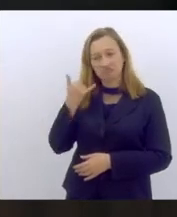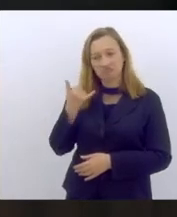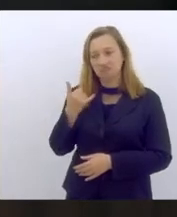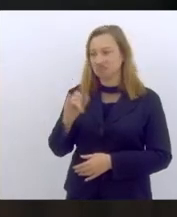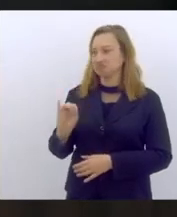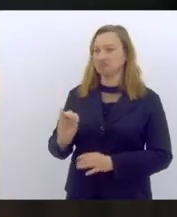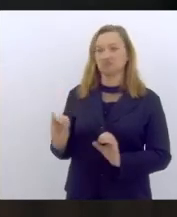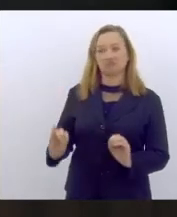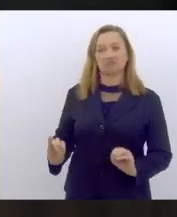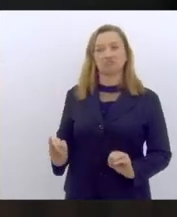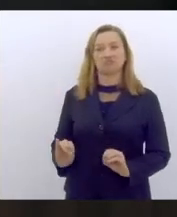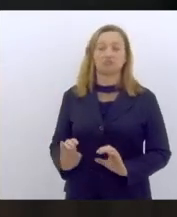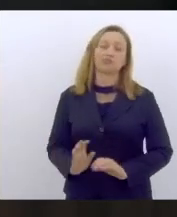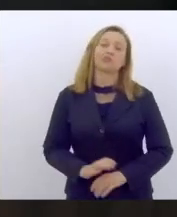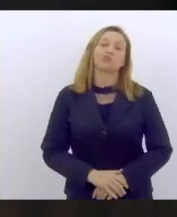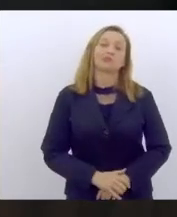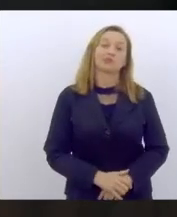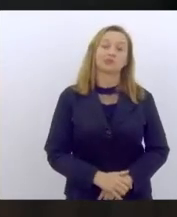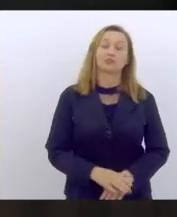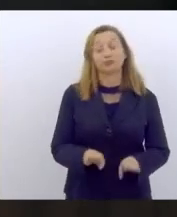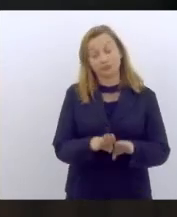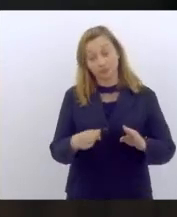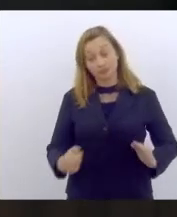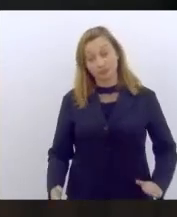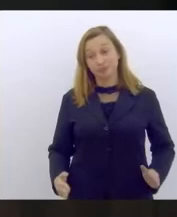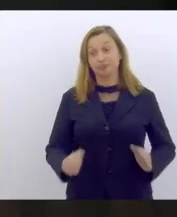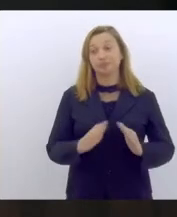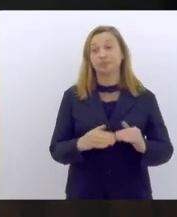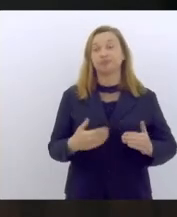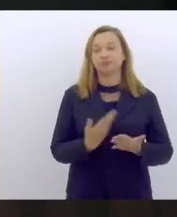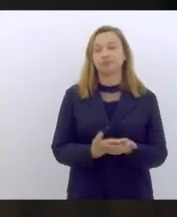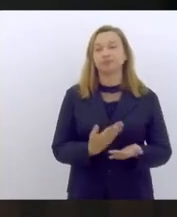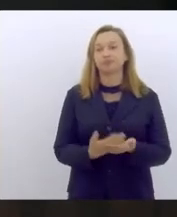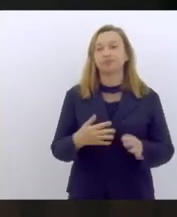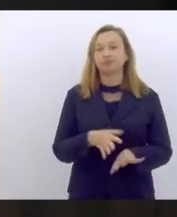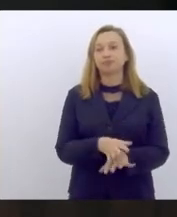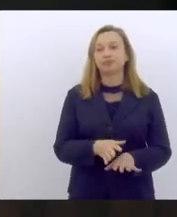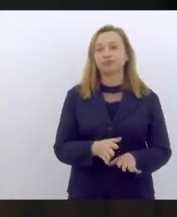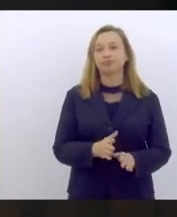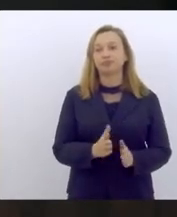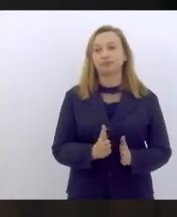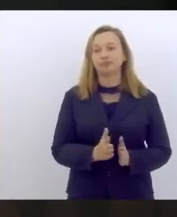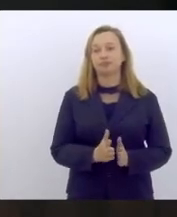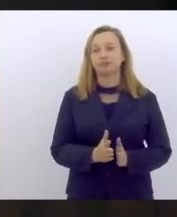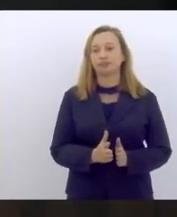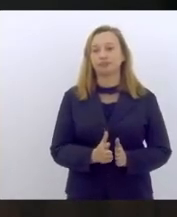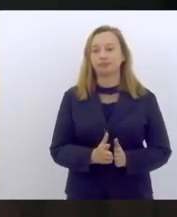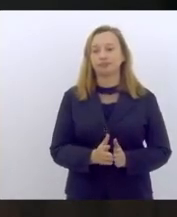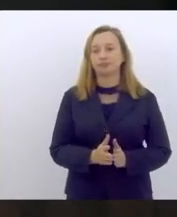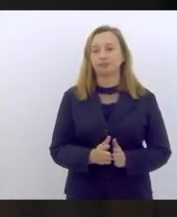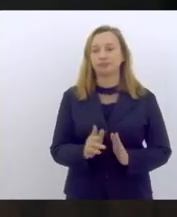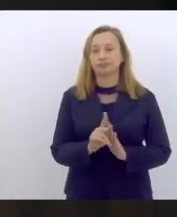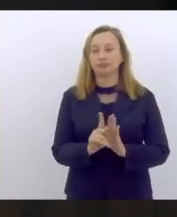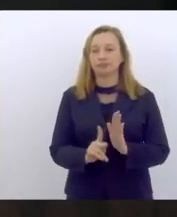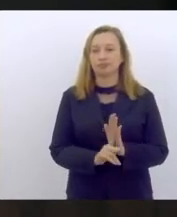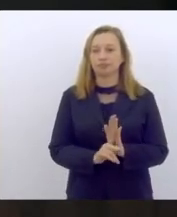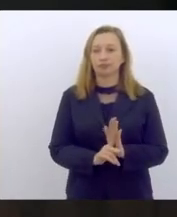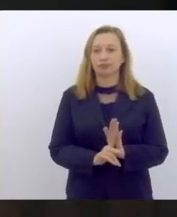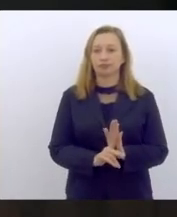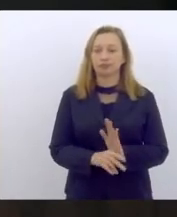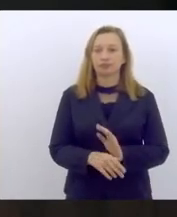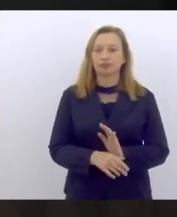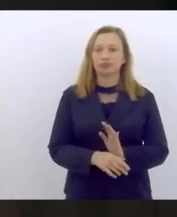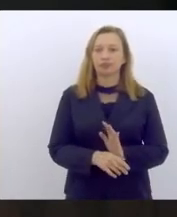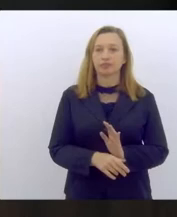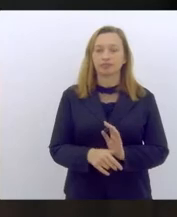atendeu há sobre a mesa requerimento é que a inclusão na ordem do dia dos seguintes projetos projeto de